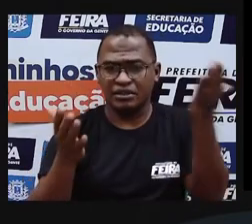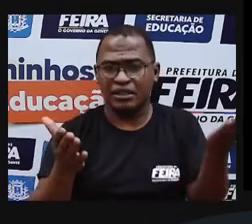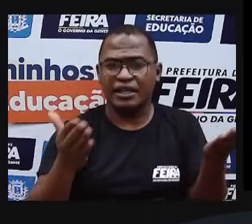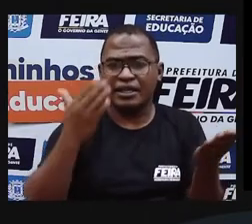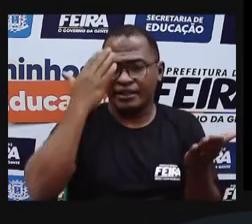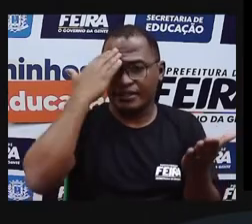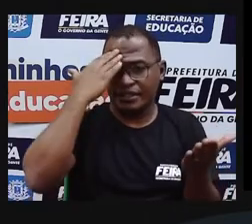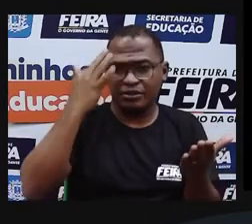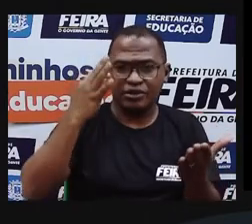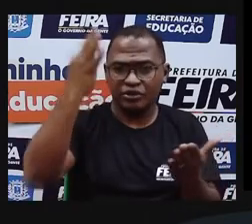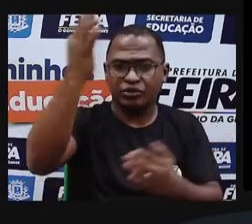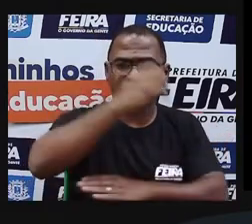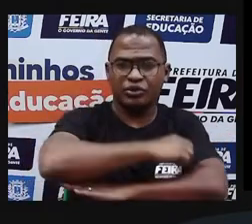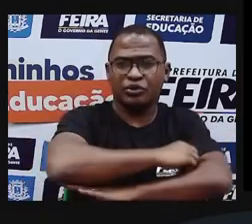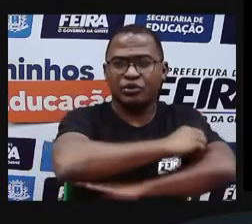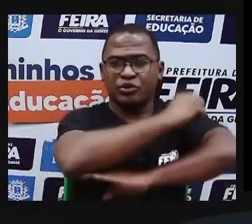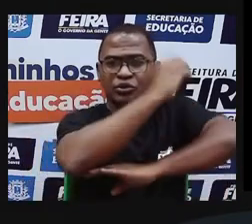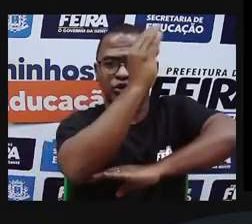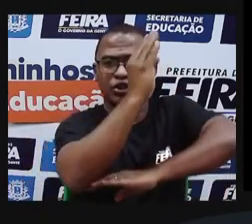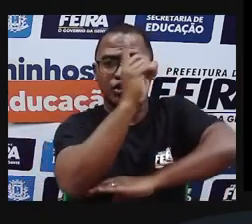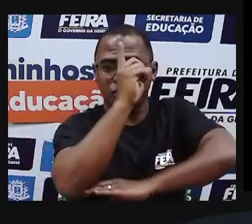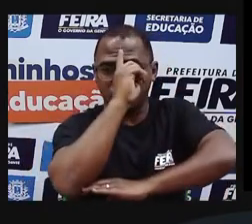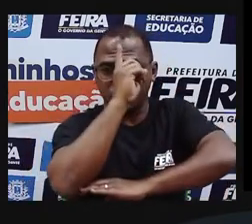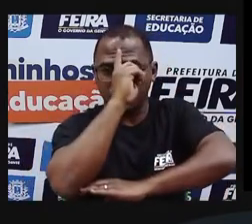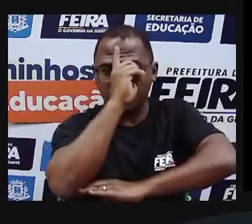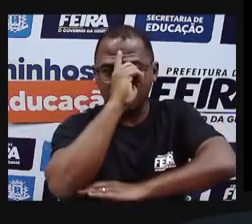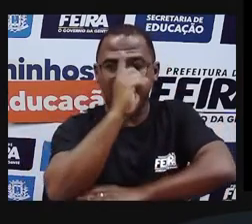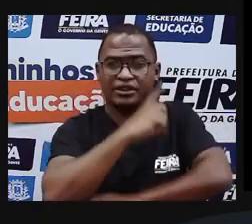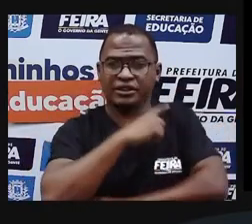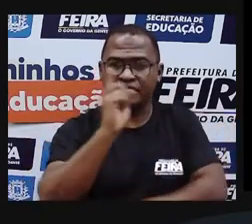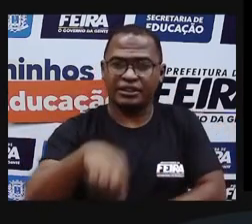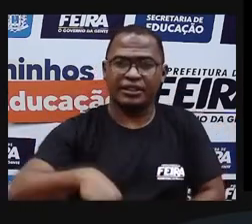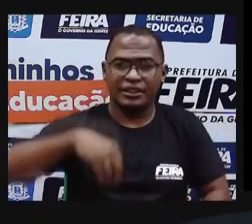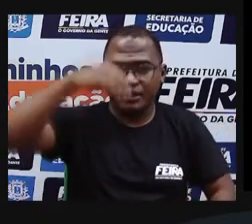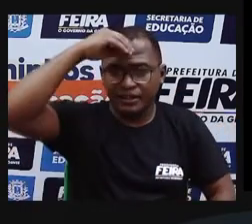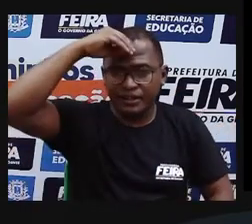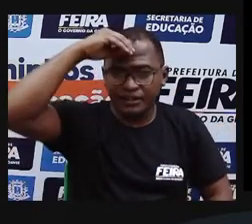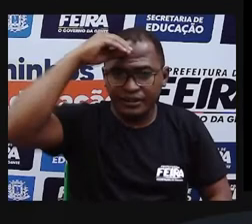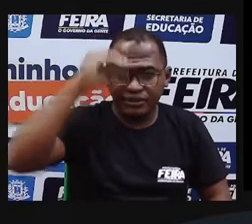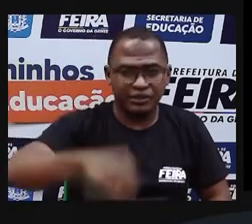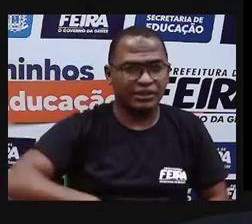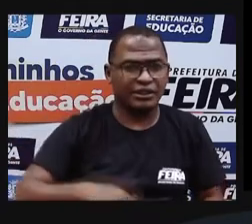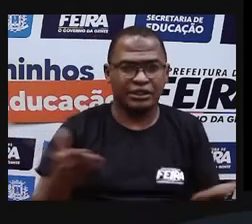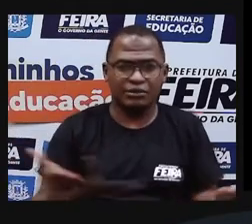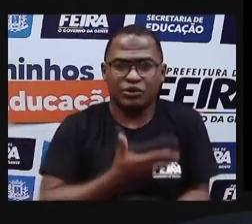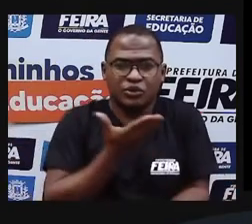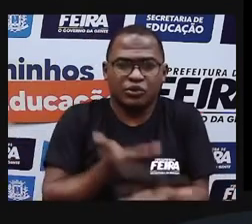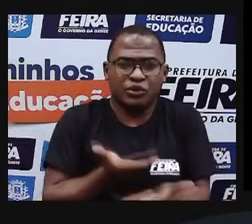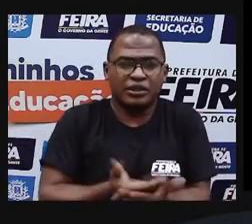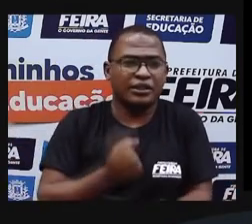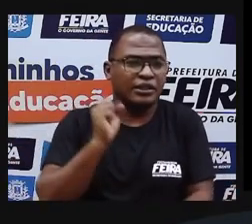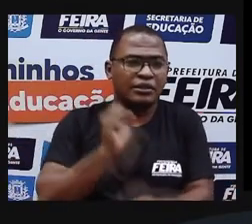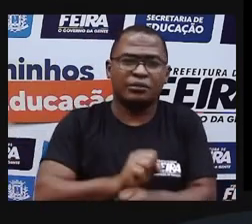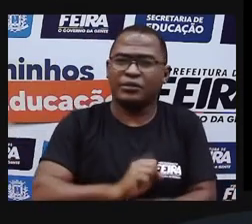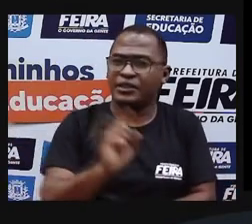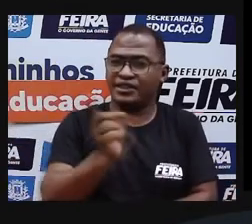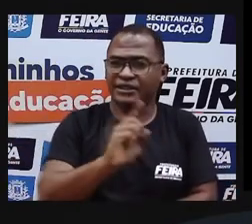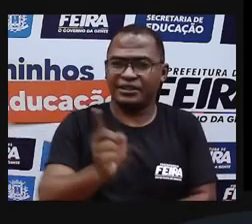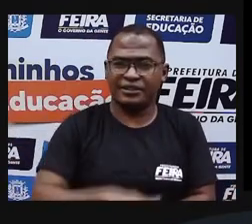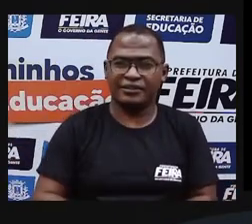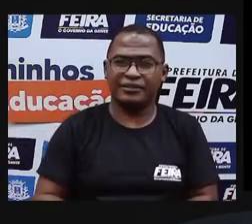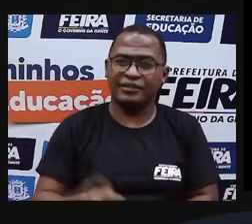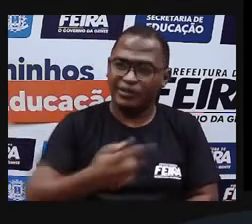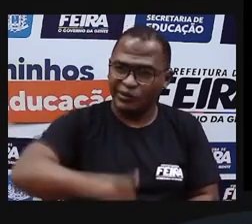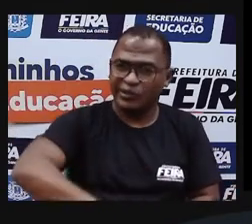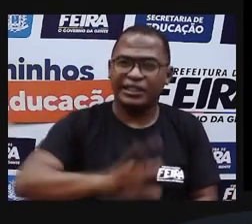brilhar. Essa é a certeza que nós temos. Não desistam de estudar, não desistam da EJA. Nós estamos aqui de mãos dadas